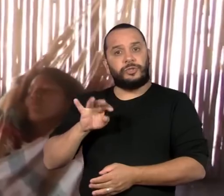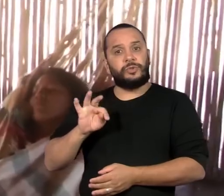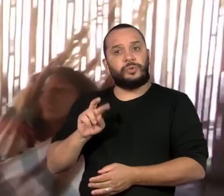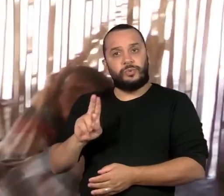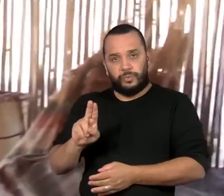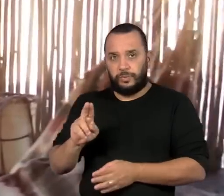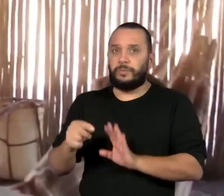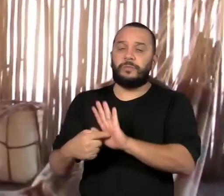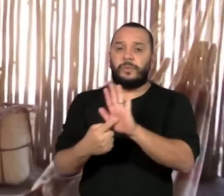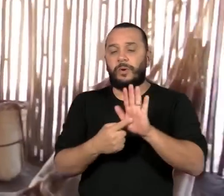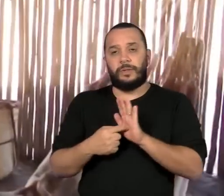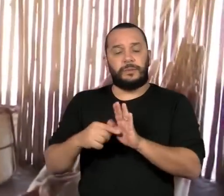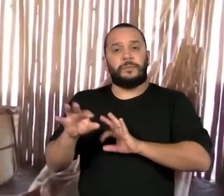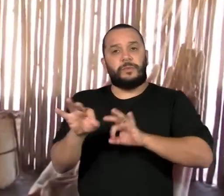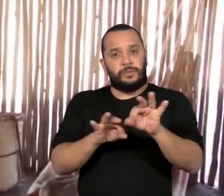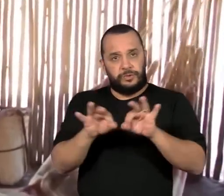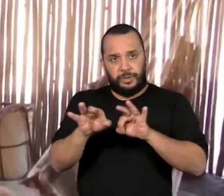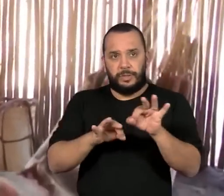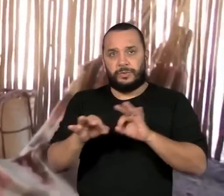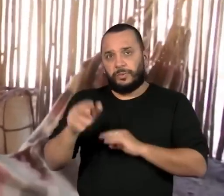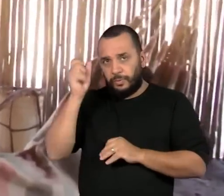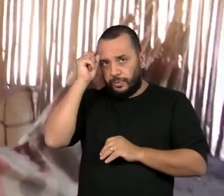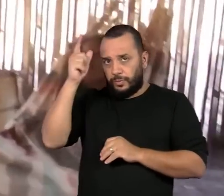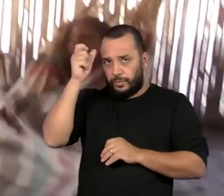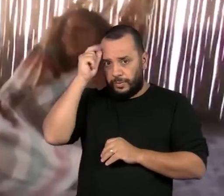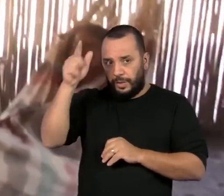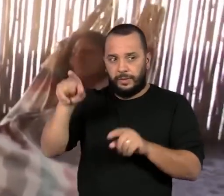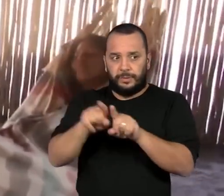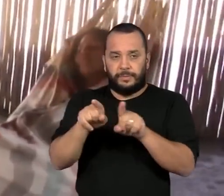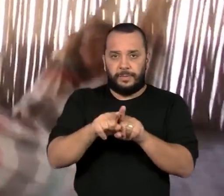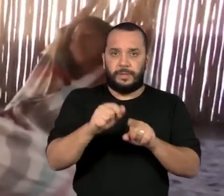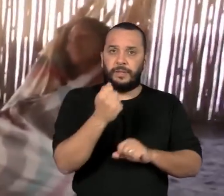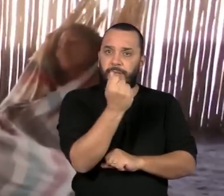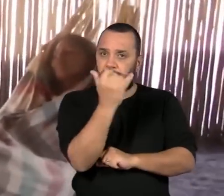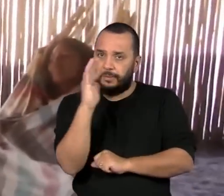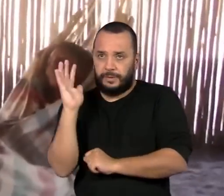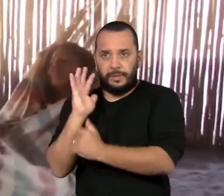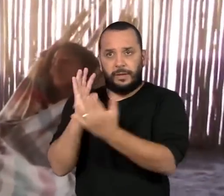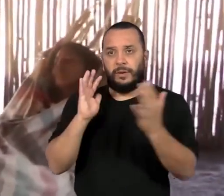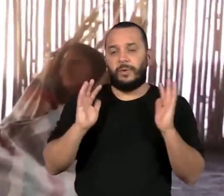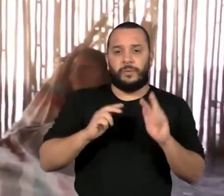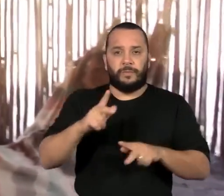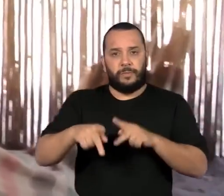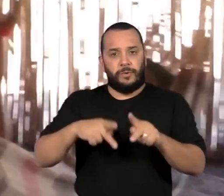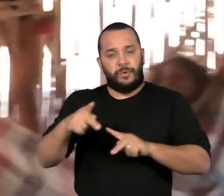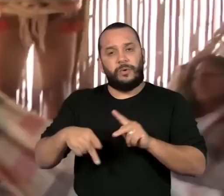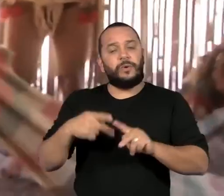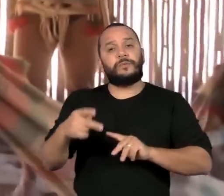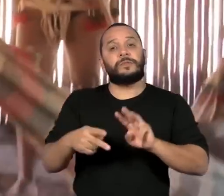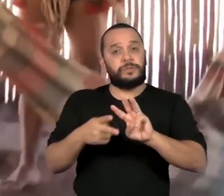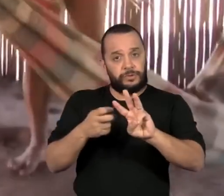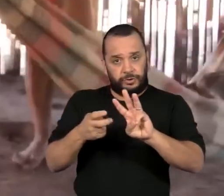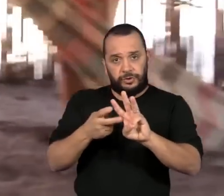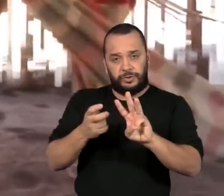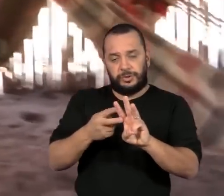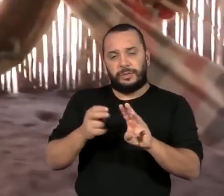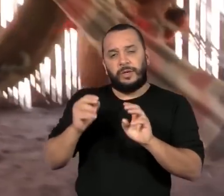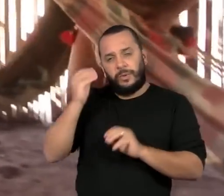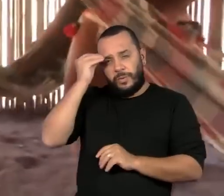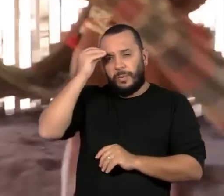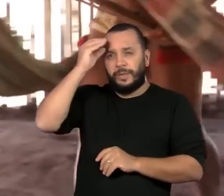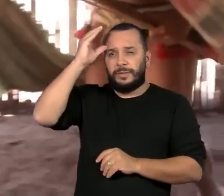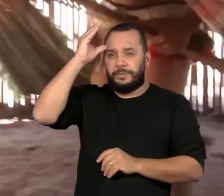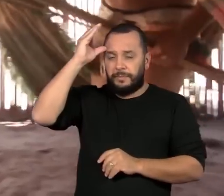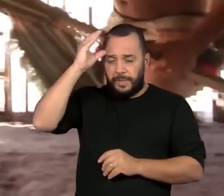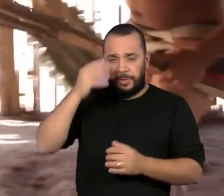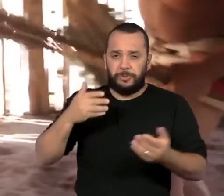estimula projetos culturais e ambientais junto a comunidades indígenas para ajudar a compartilhar saberes e